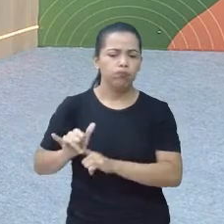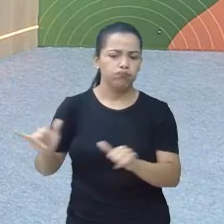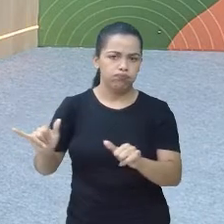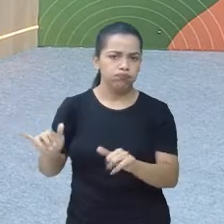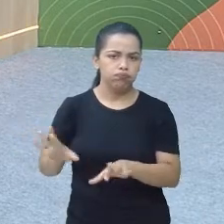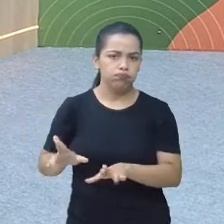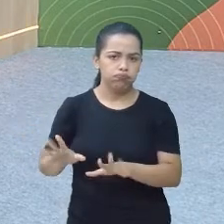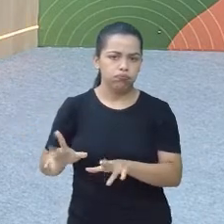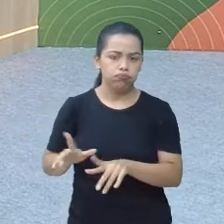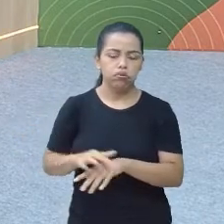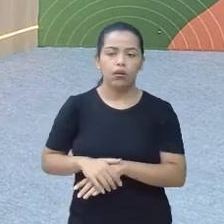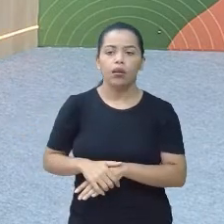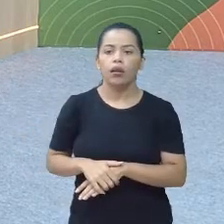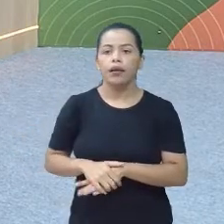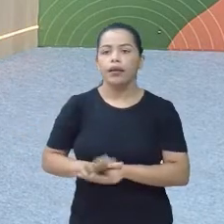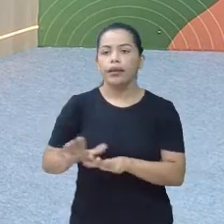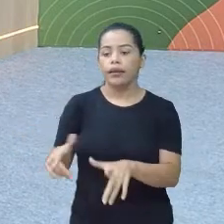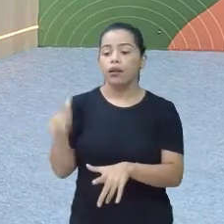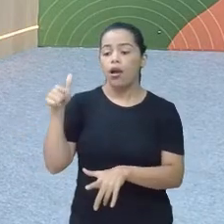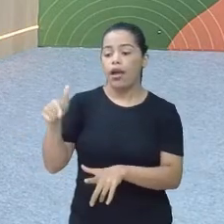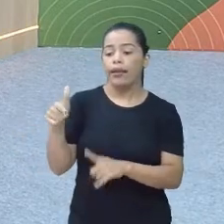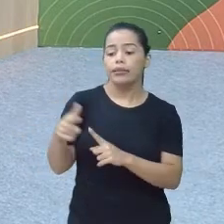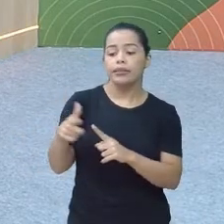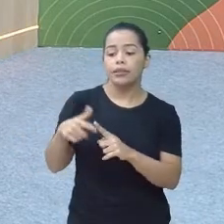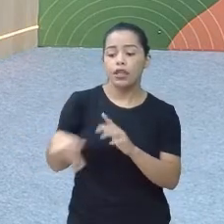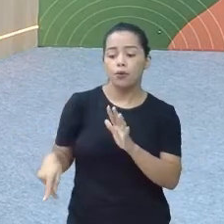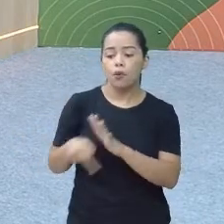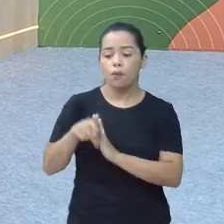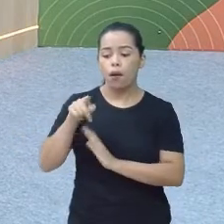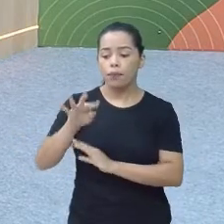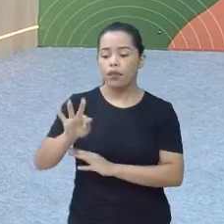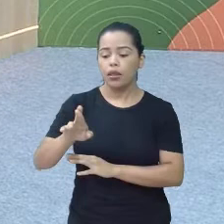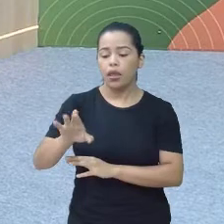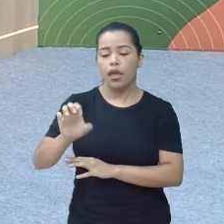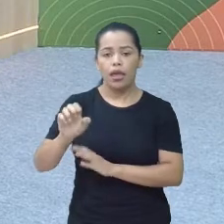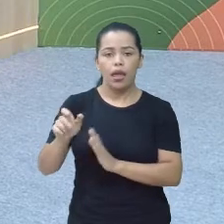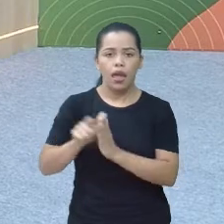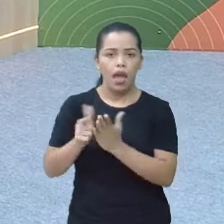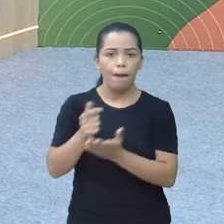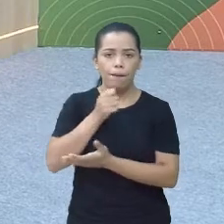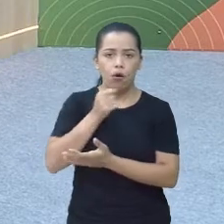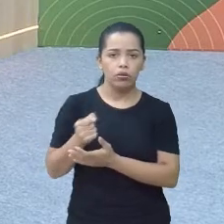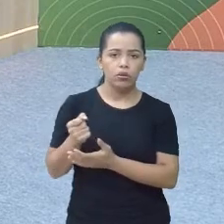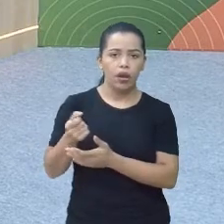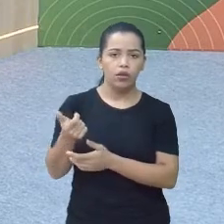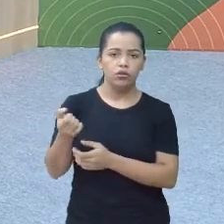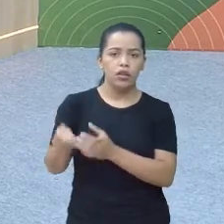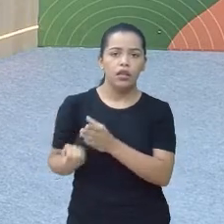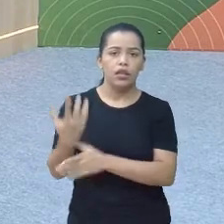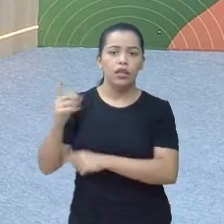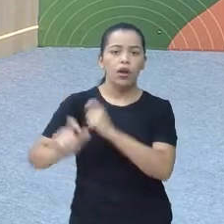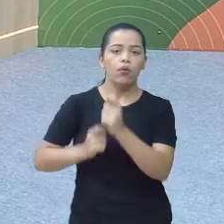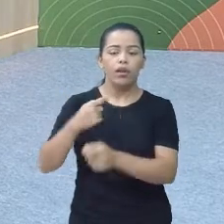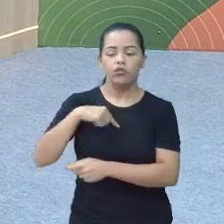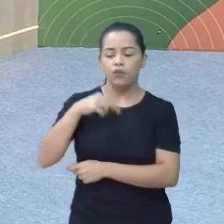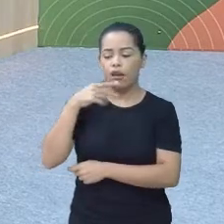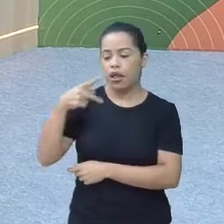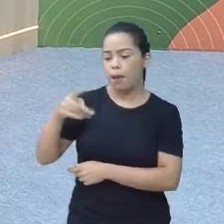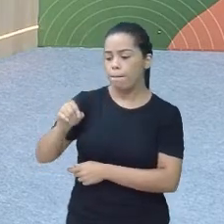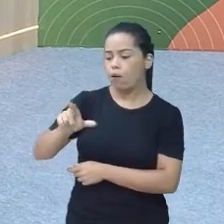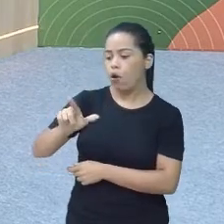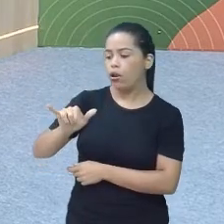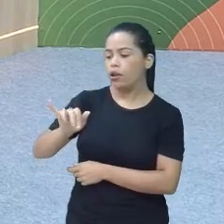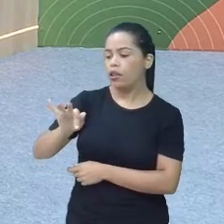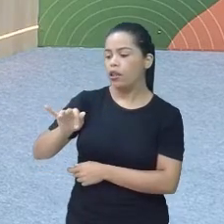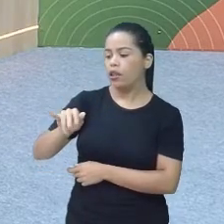E esse tipo de reportagem, esse tipo de texto, ele gera o que a gente chama de polifonia, né? Então, é